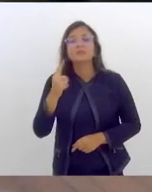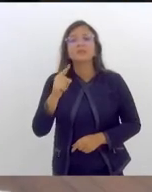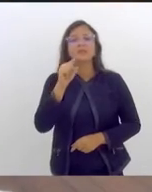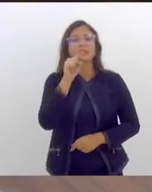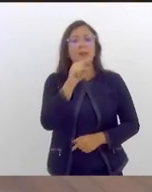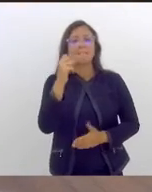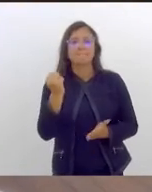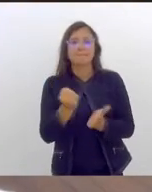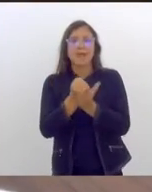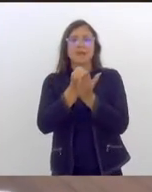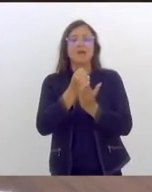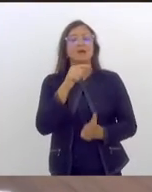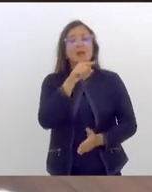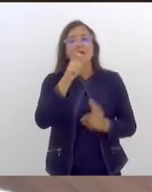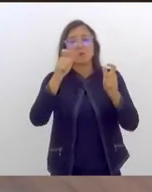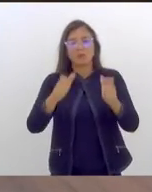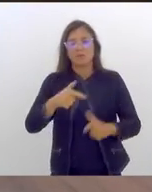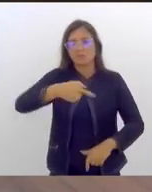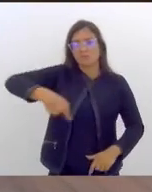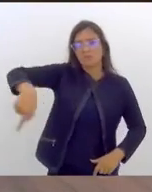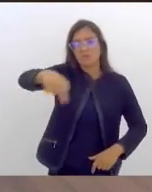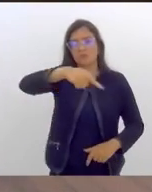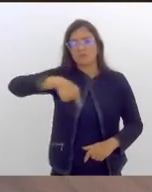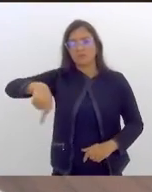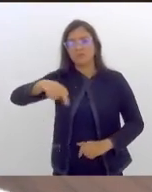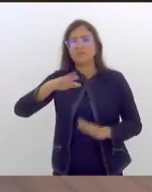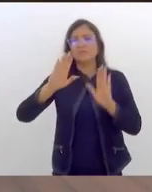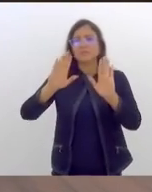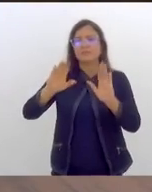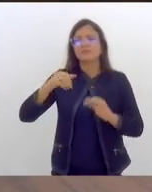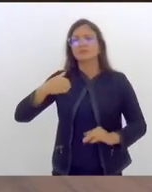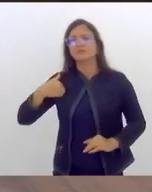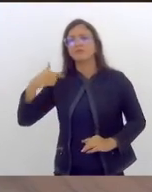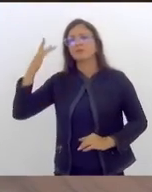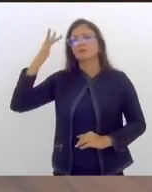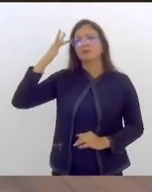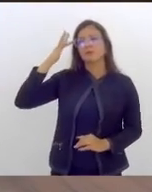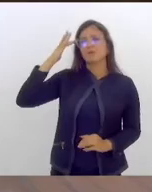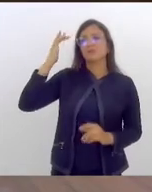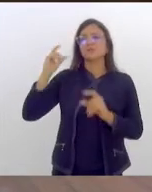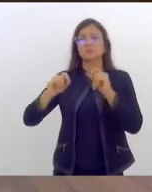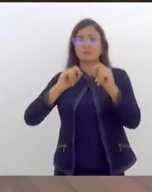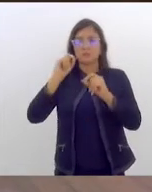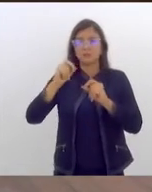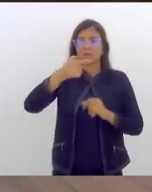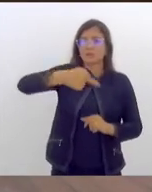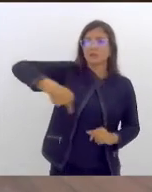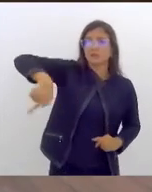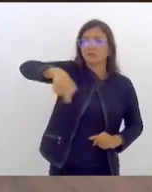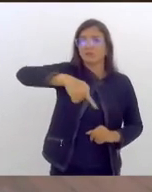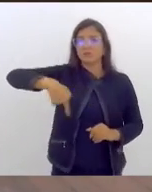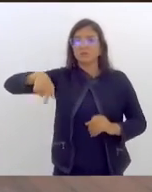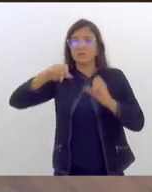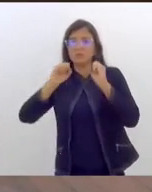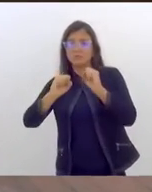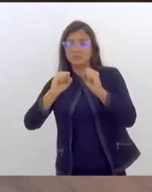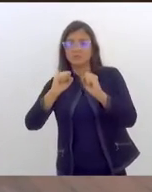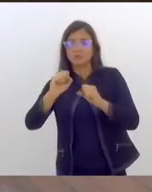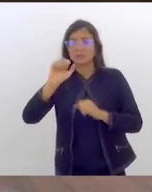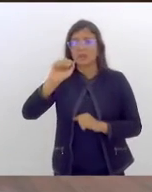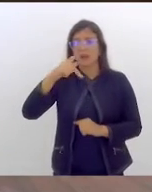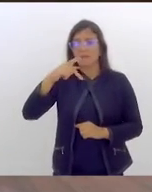quilombo Possivelmente Imagino que esse Quilombo possa estar na apa do